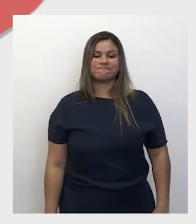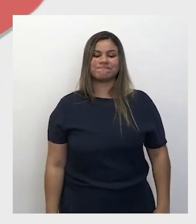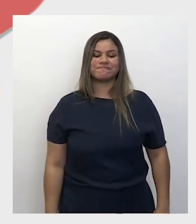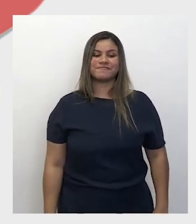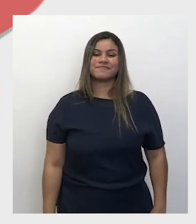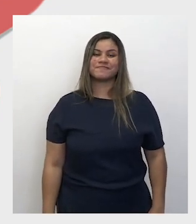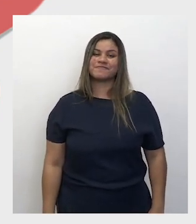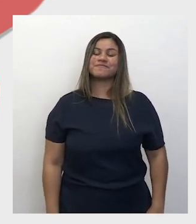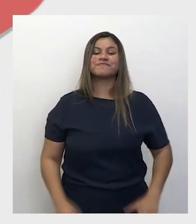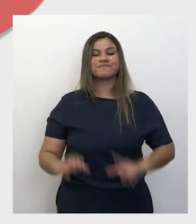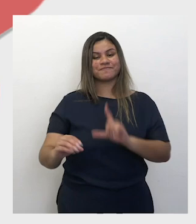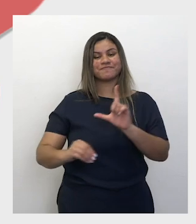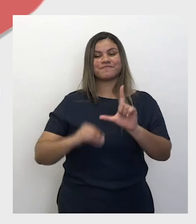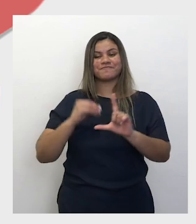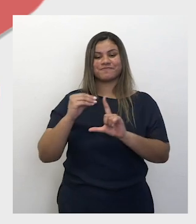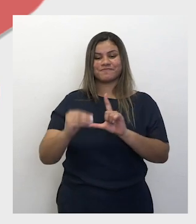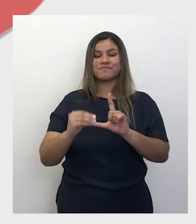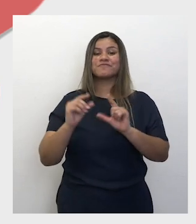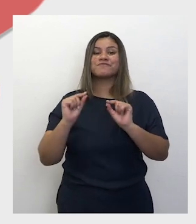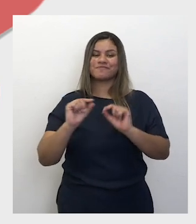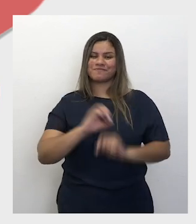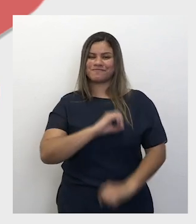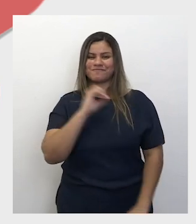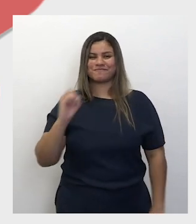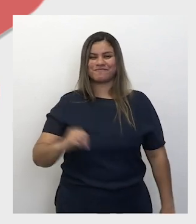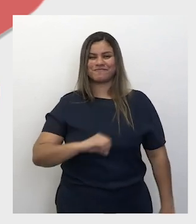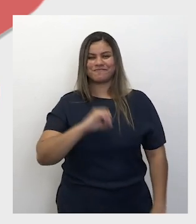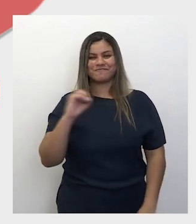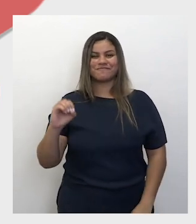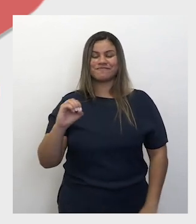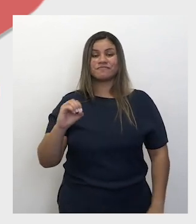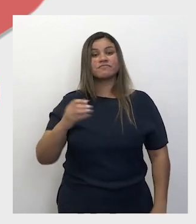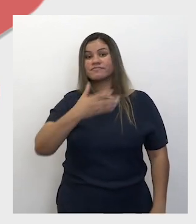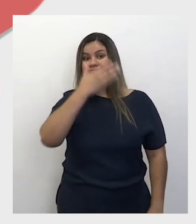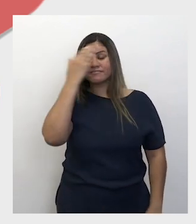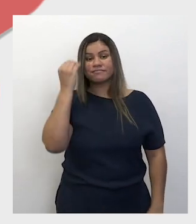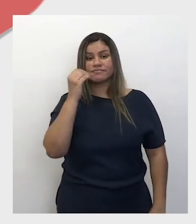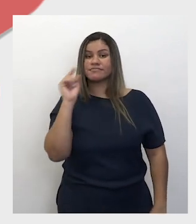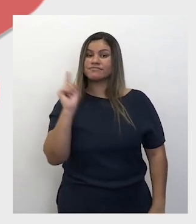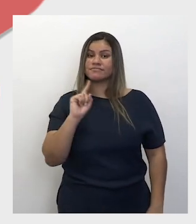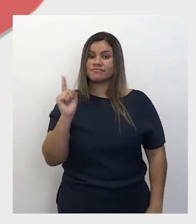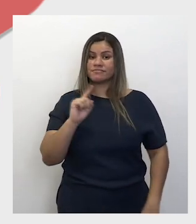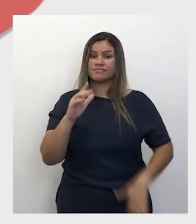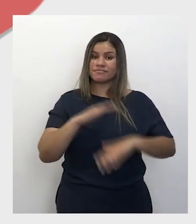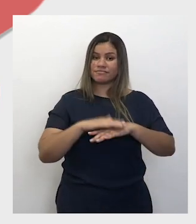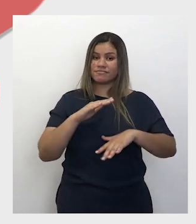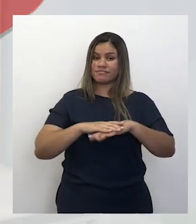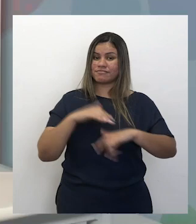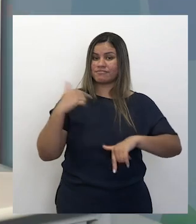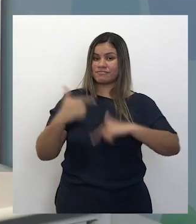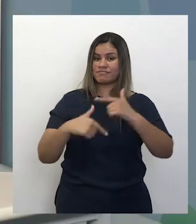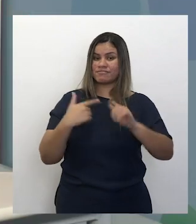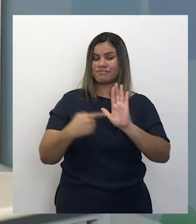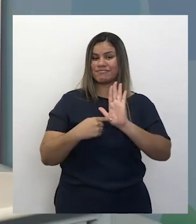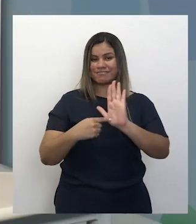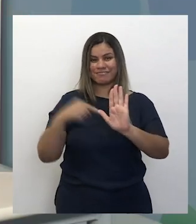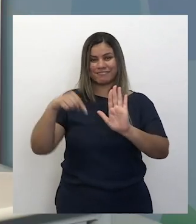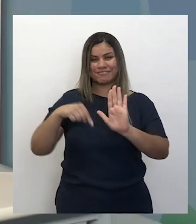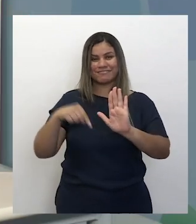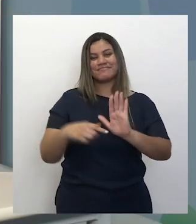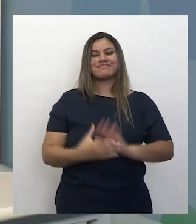anamariab@sebraesp.com.br, e compartilhem também no Centro de Mídias. Não esqueçam de mandar o trabalho de vocês para a gente poder mostrar aqui nas nossas